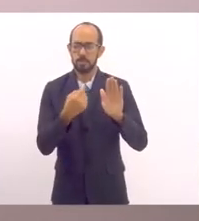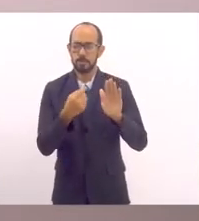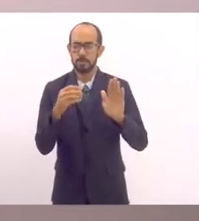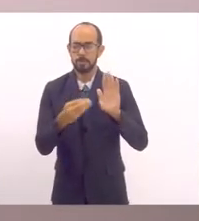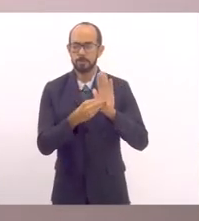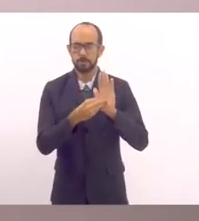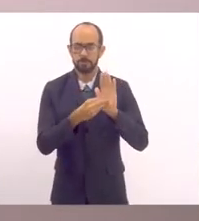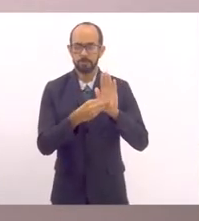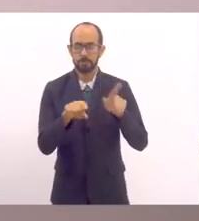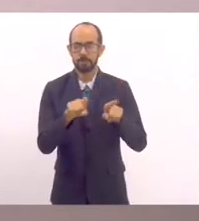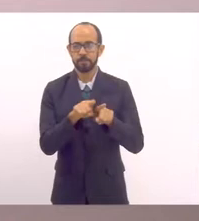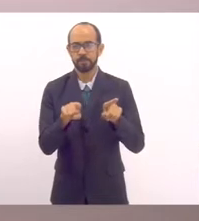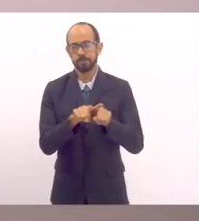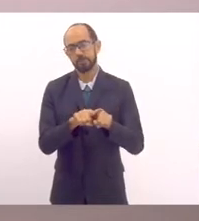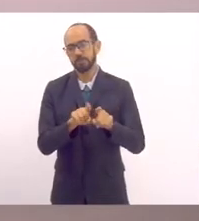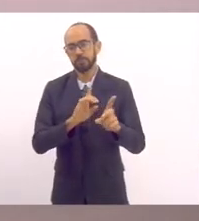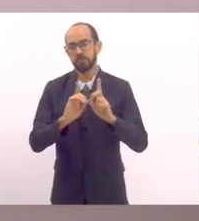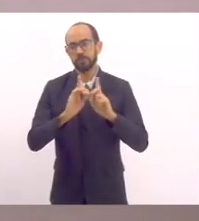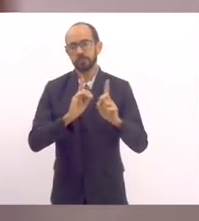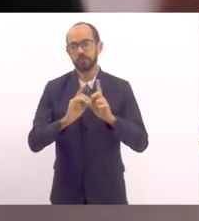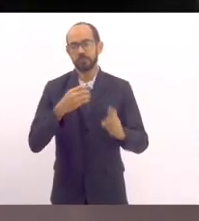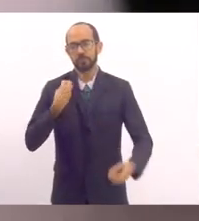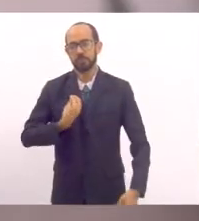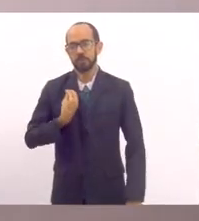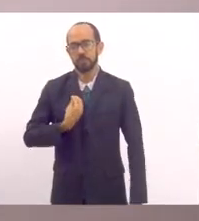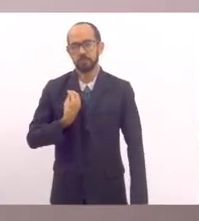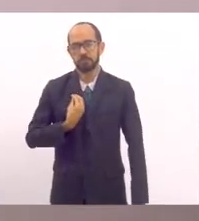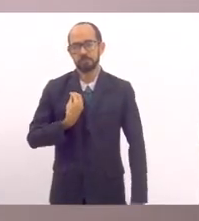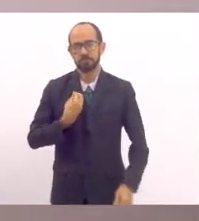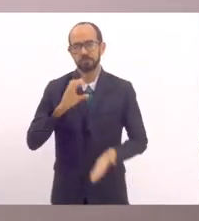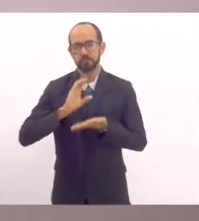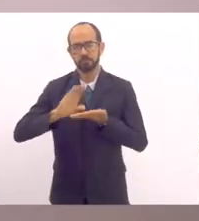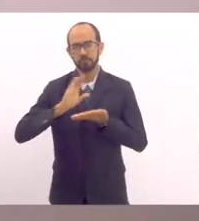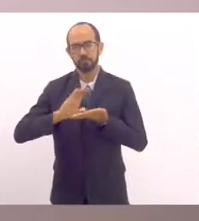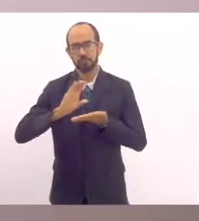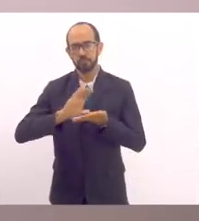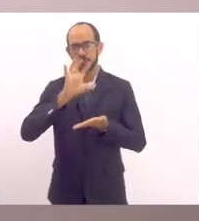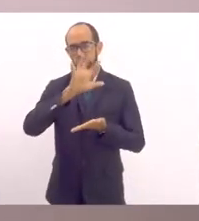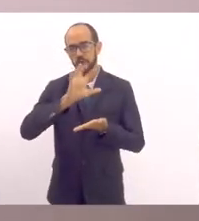exemplo, que a gente discuta a participação dos conselhos regionais,